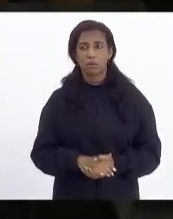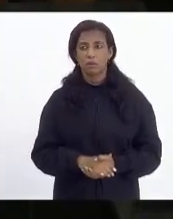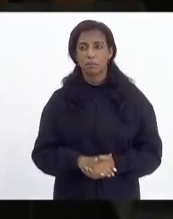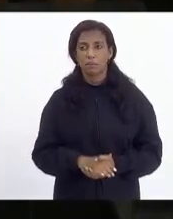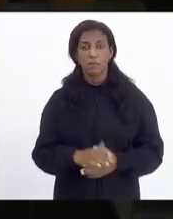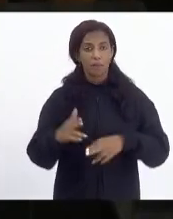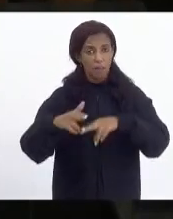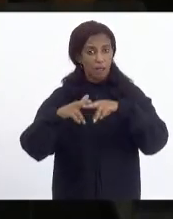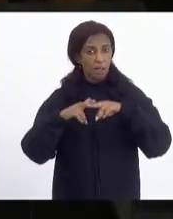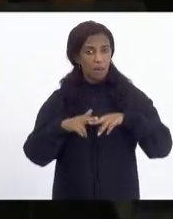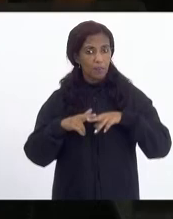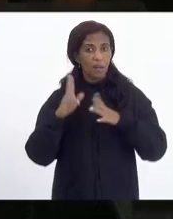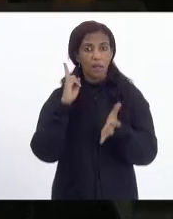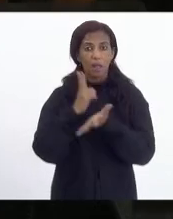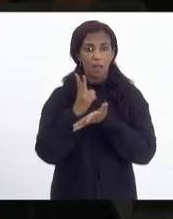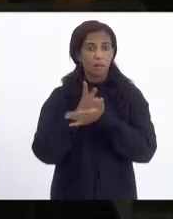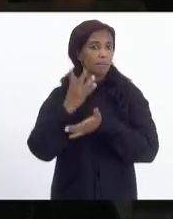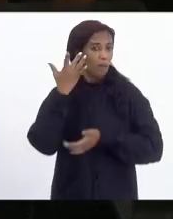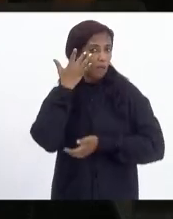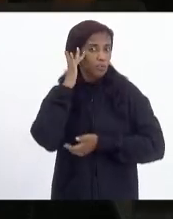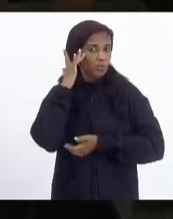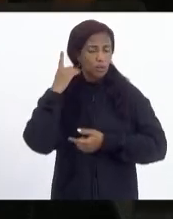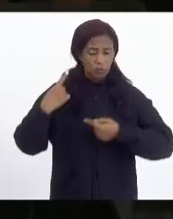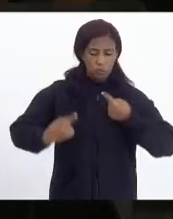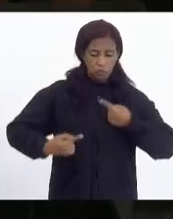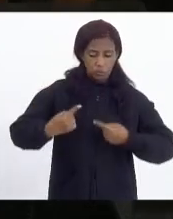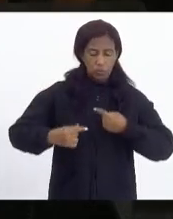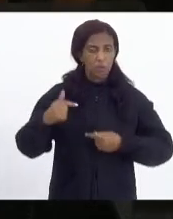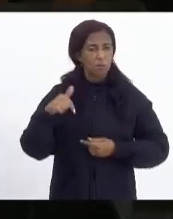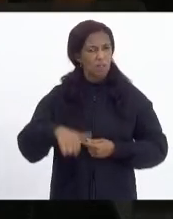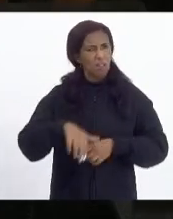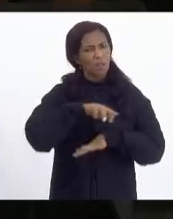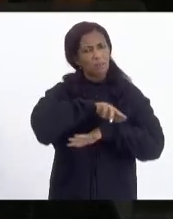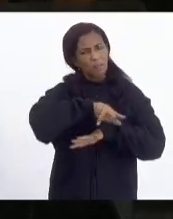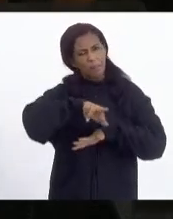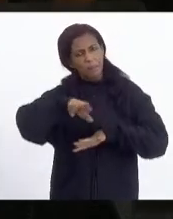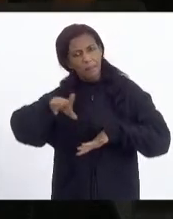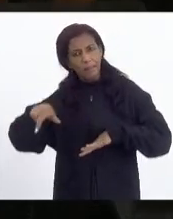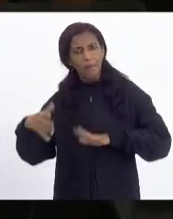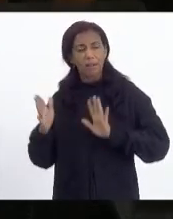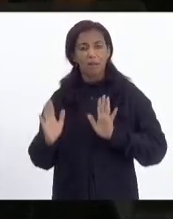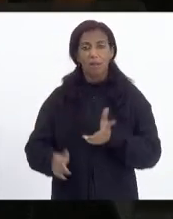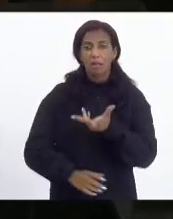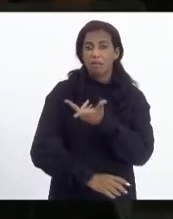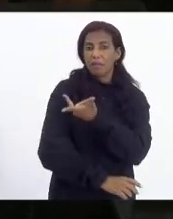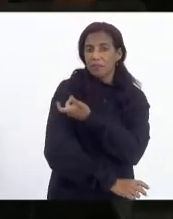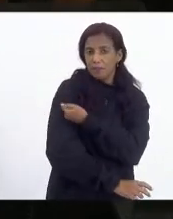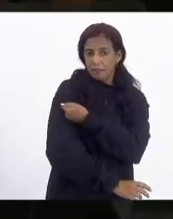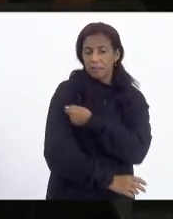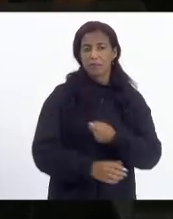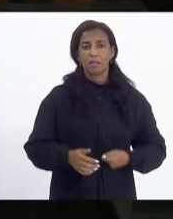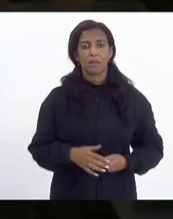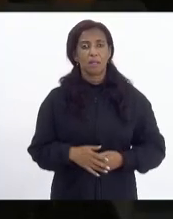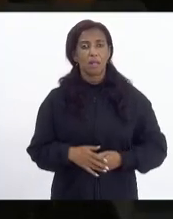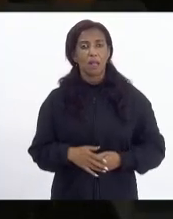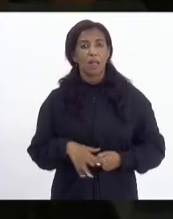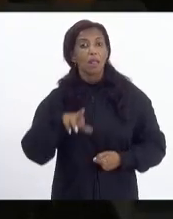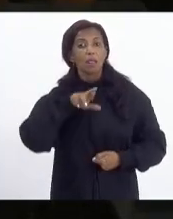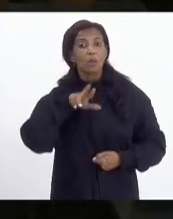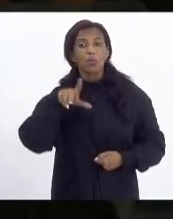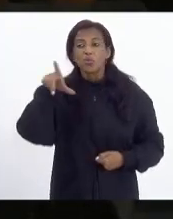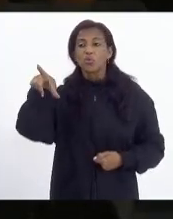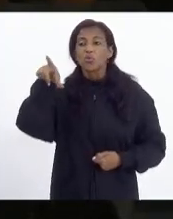Ah e por isso sempre achamos e discos amo SAC diversas vezes que vacinação não é